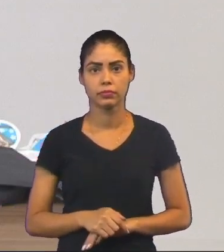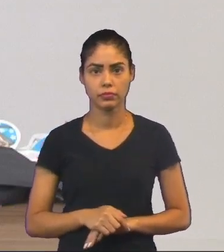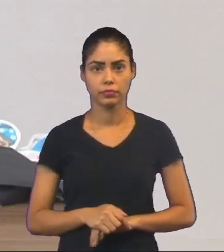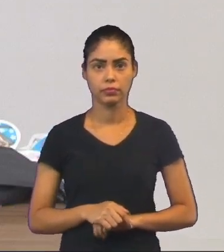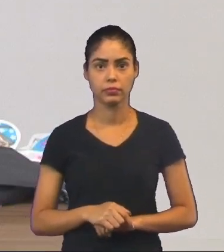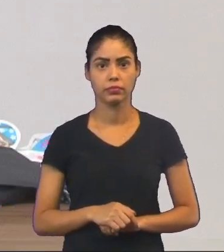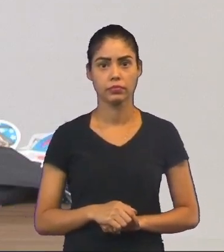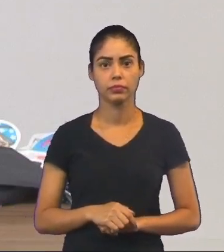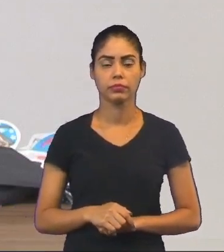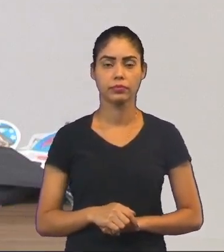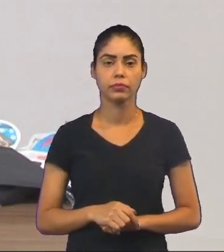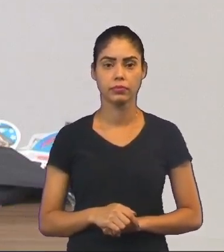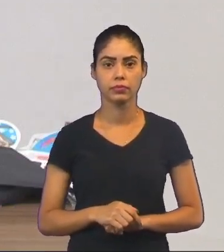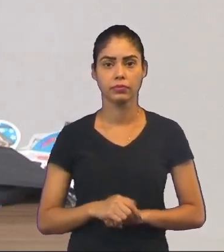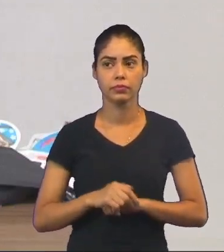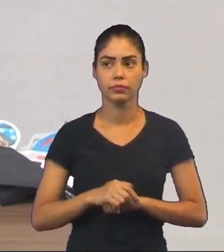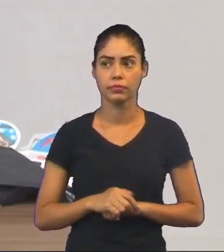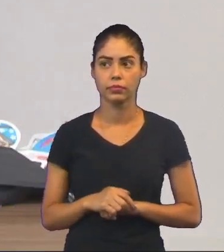ele é terrestre.